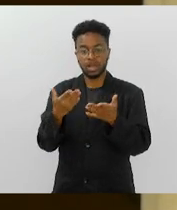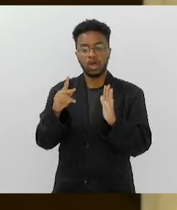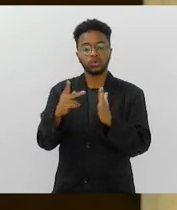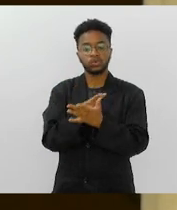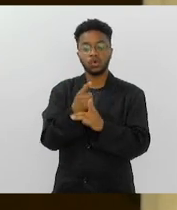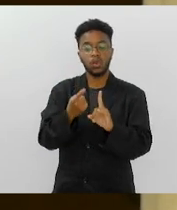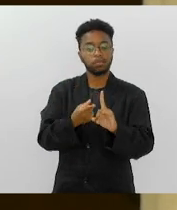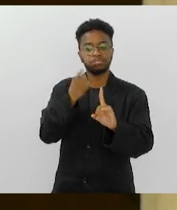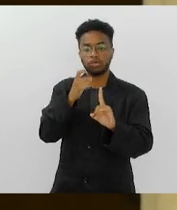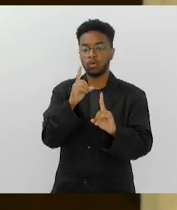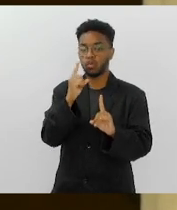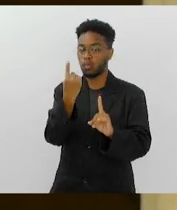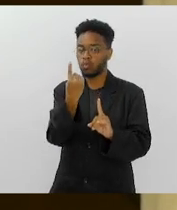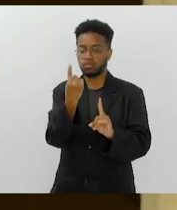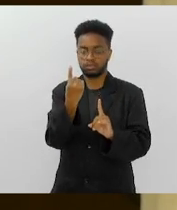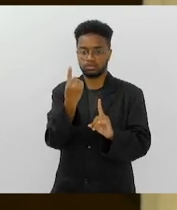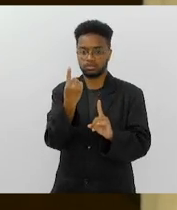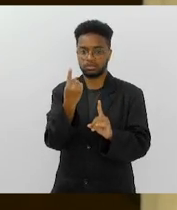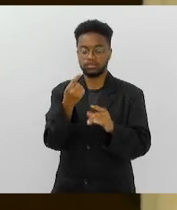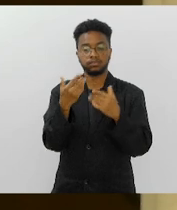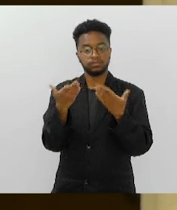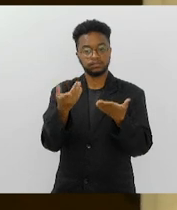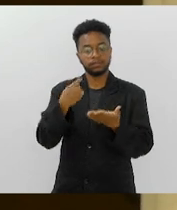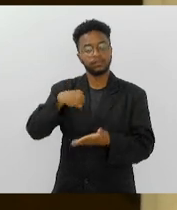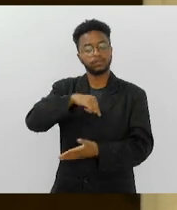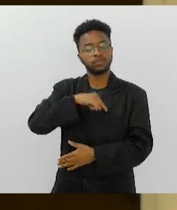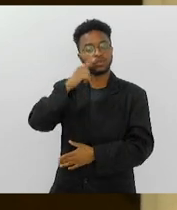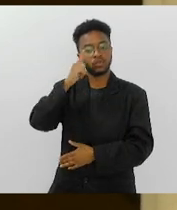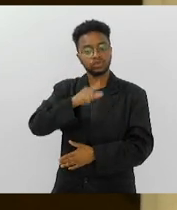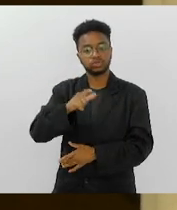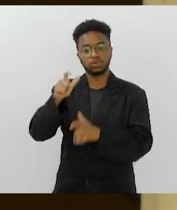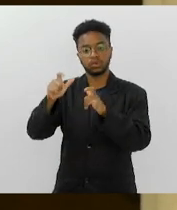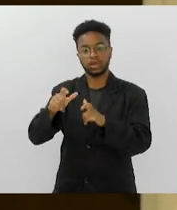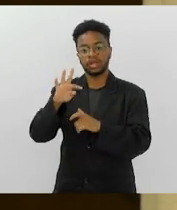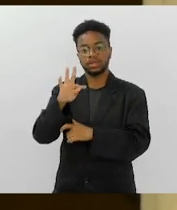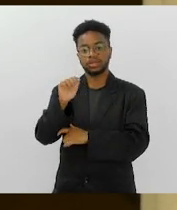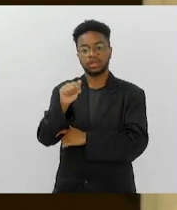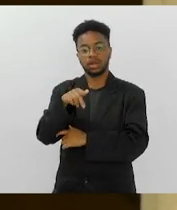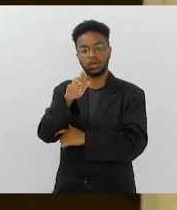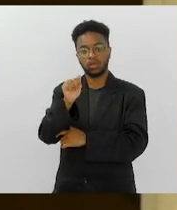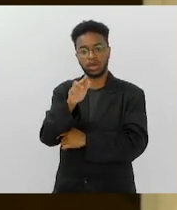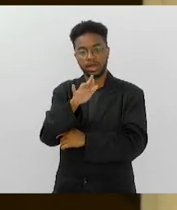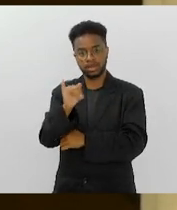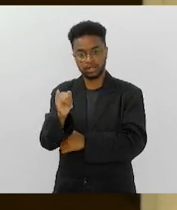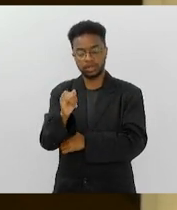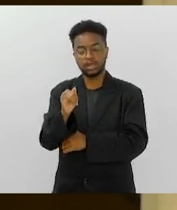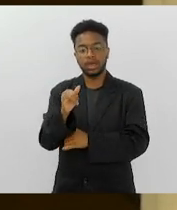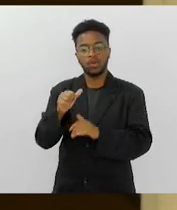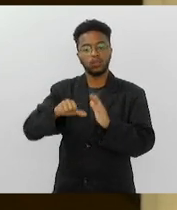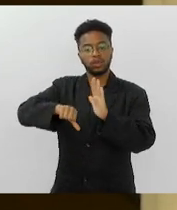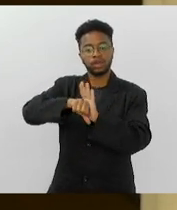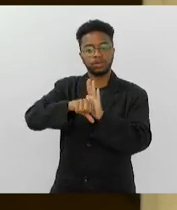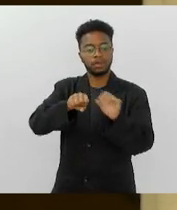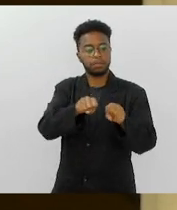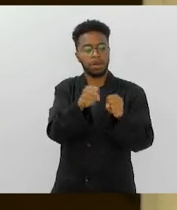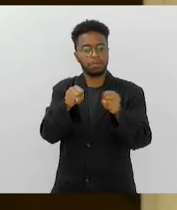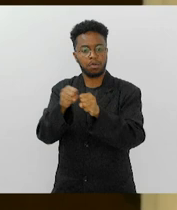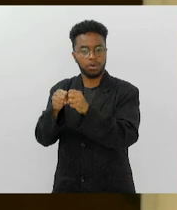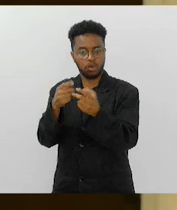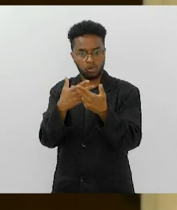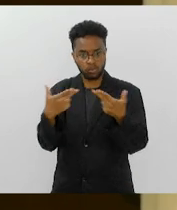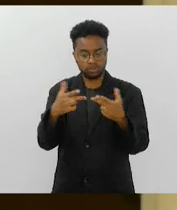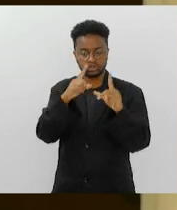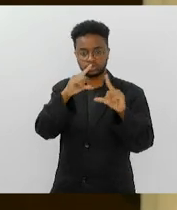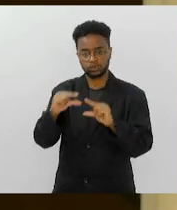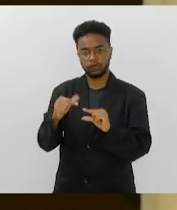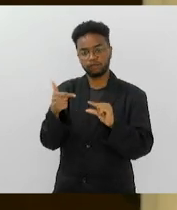ocorreu. Nós conseguimos no Taquari reduzir o crime contra o patrimônio em 23% e o crime